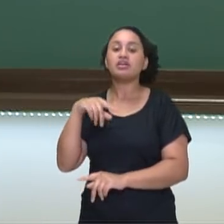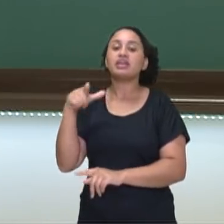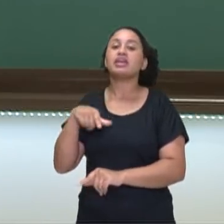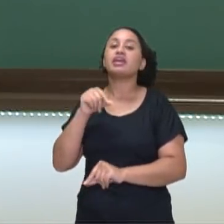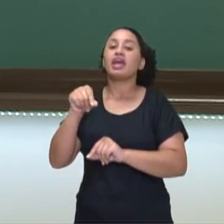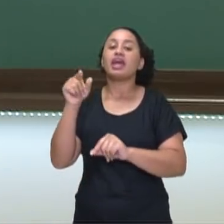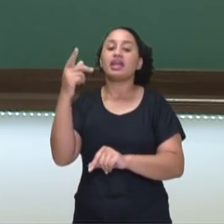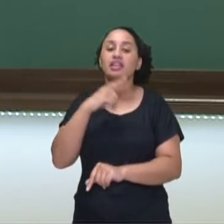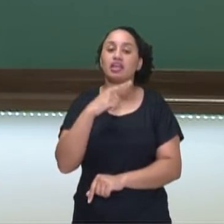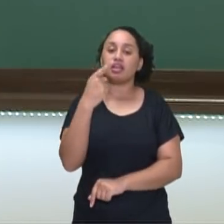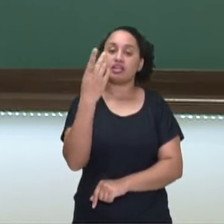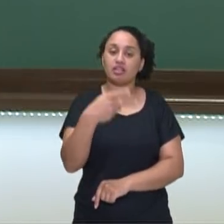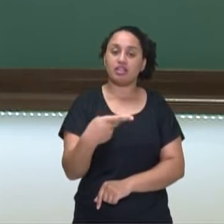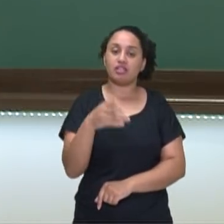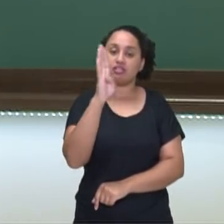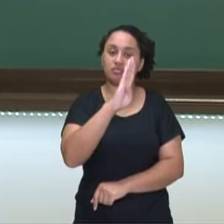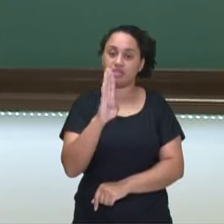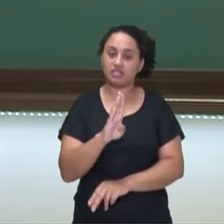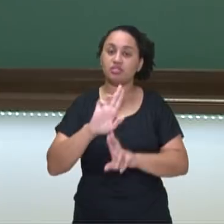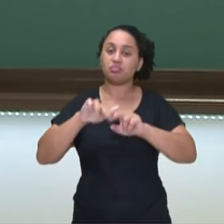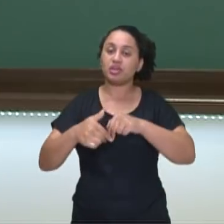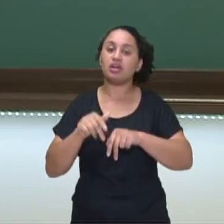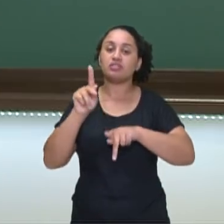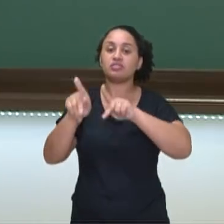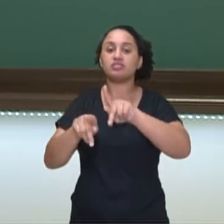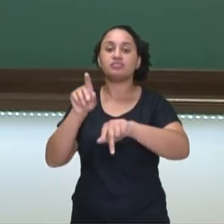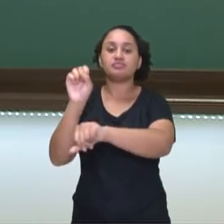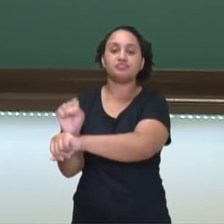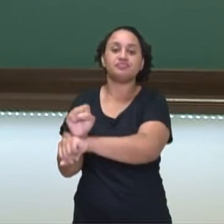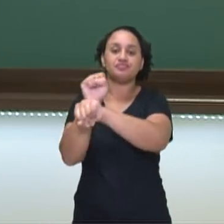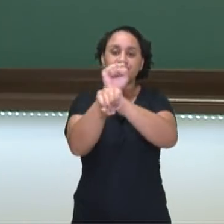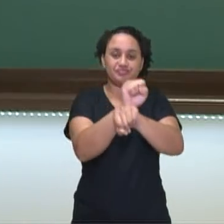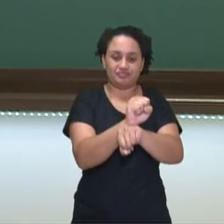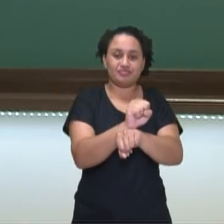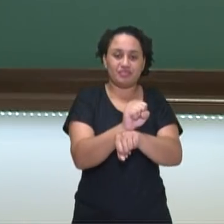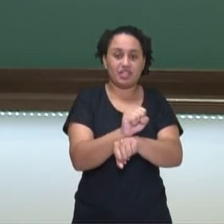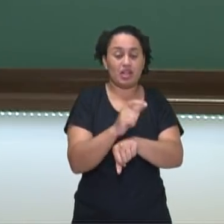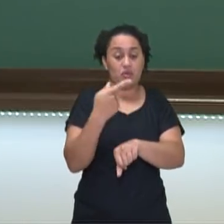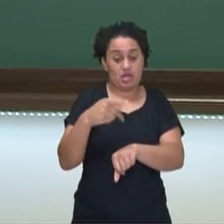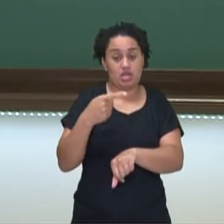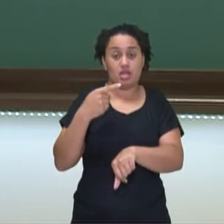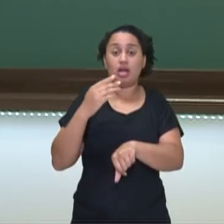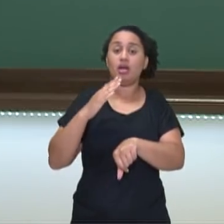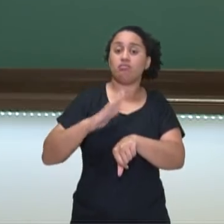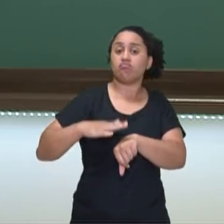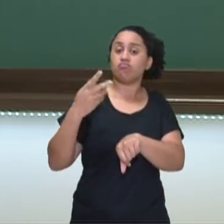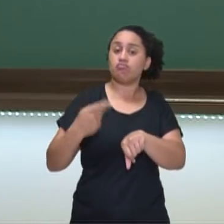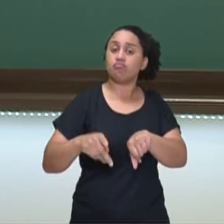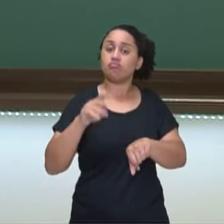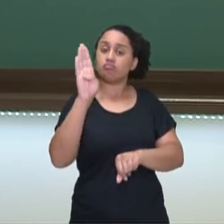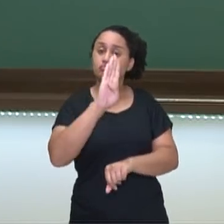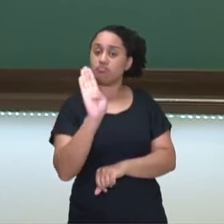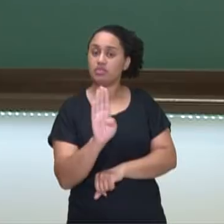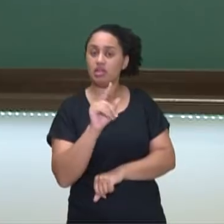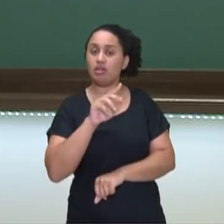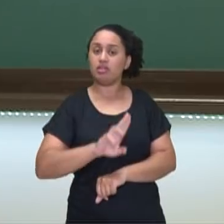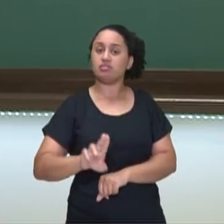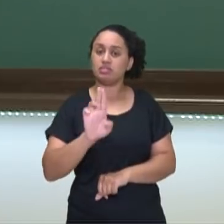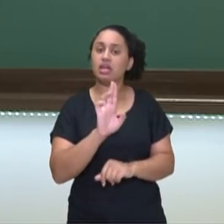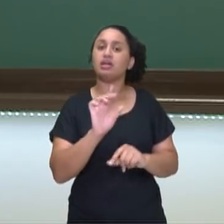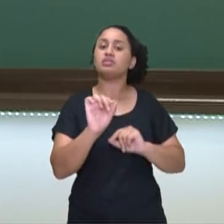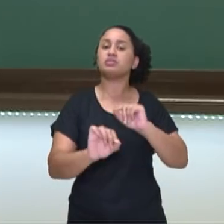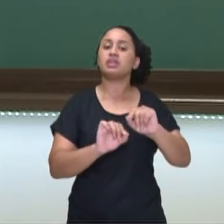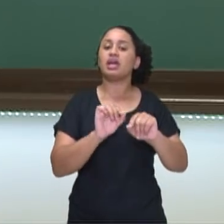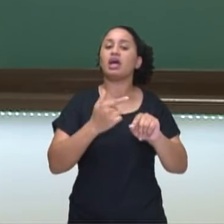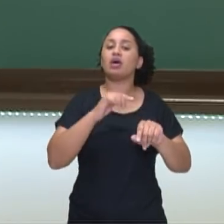pelos escravizados. Então, a influência dos dialetos do idioma africano no nosso português ajudou a